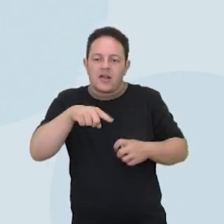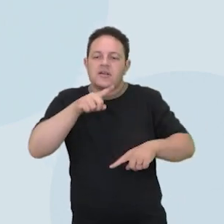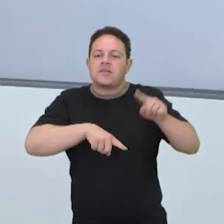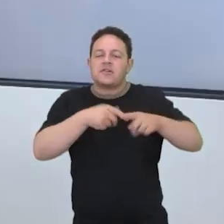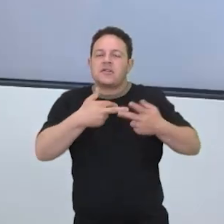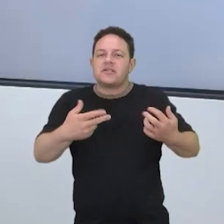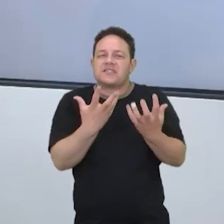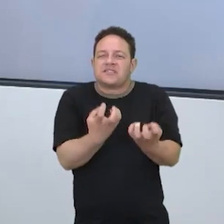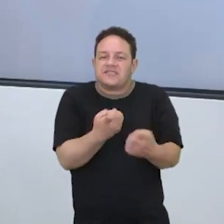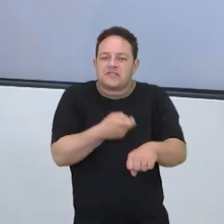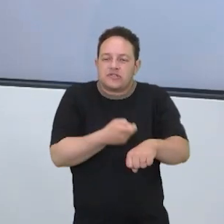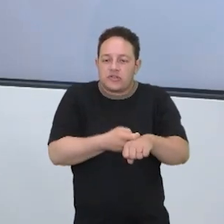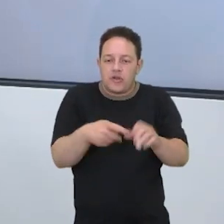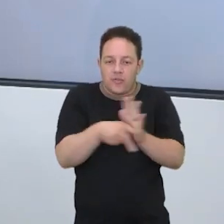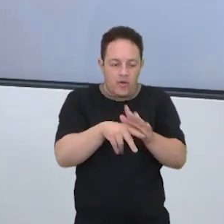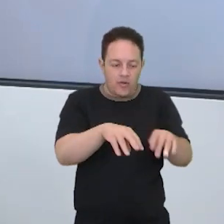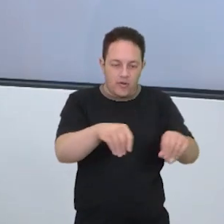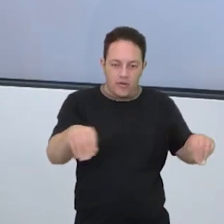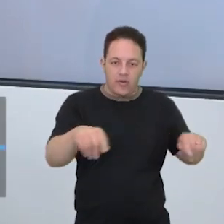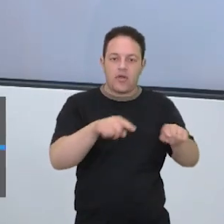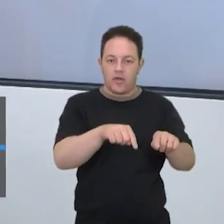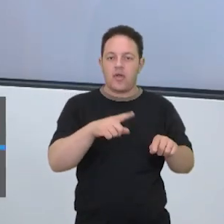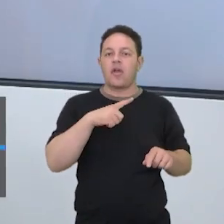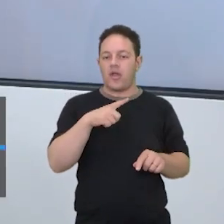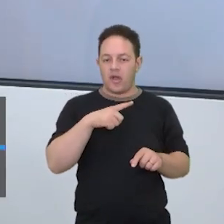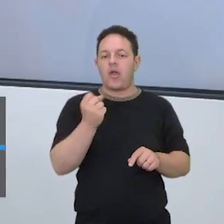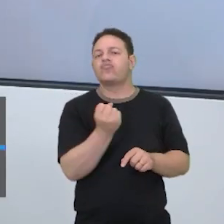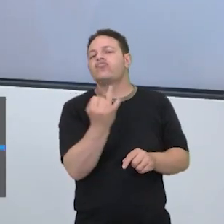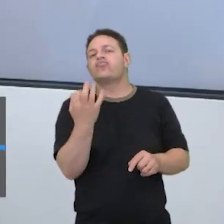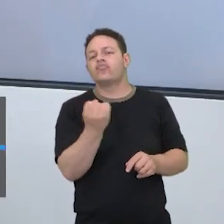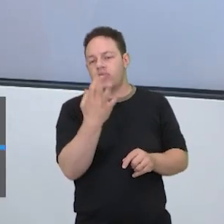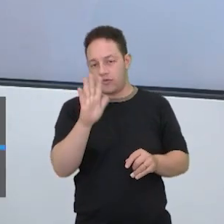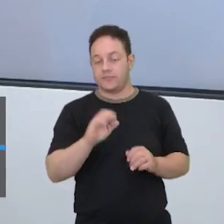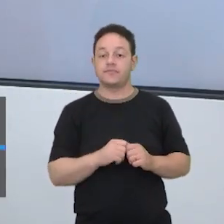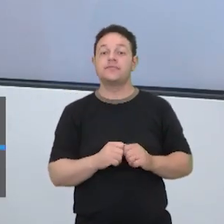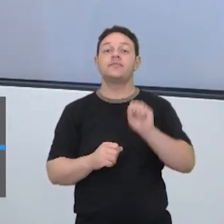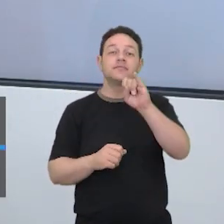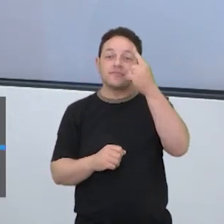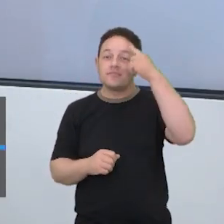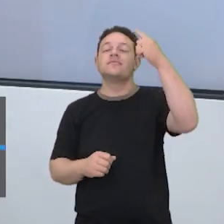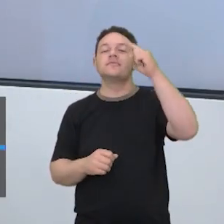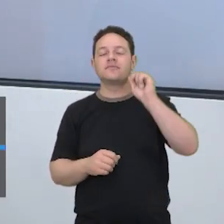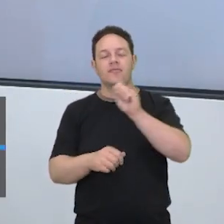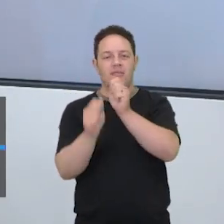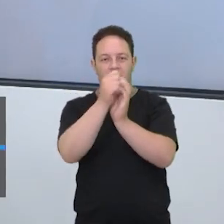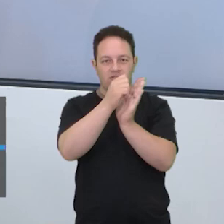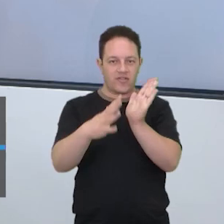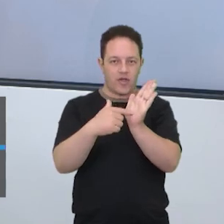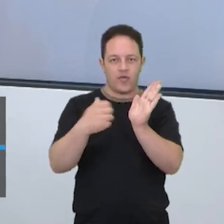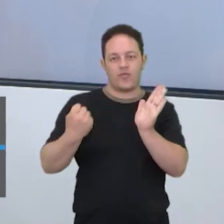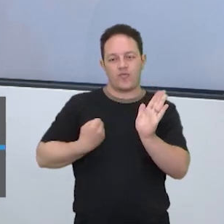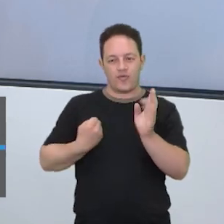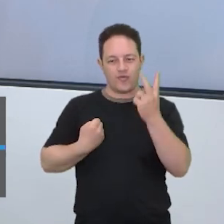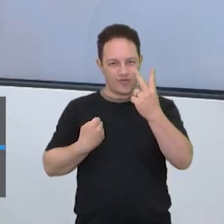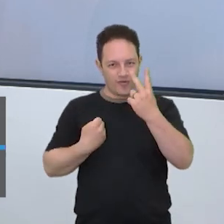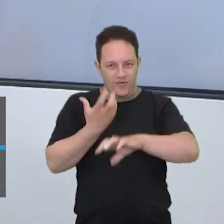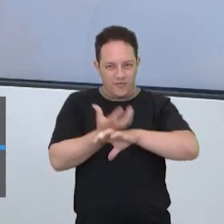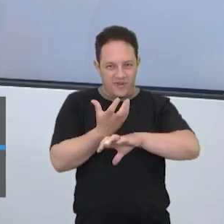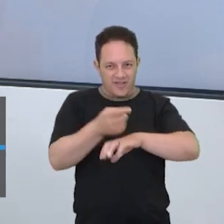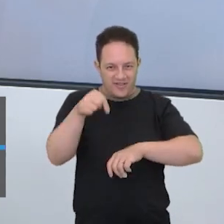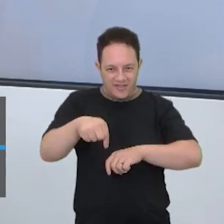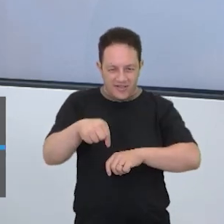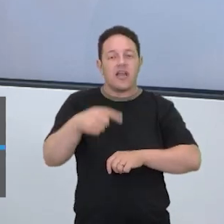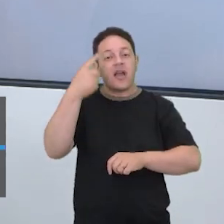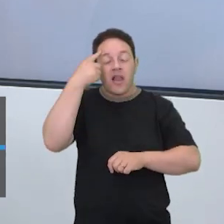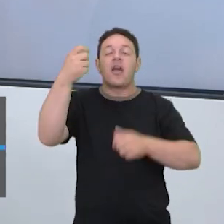solo. Isso daí é um valor quantificável, tá? Se vocês lembrarem da nossa atividade 2 desse aprofundamento, vocês